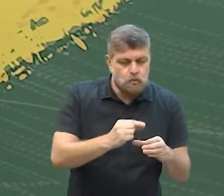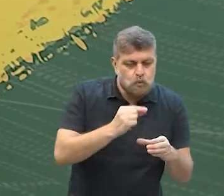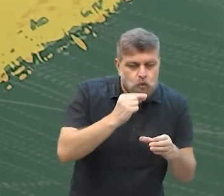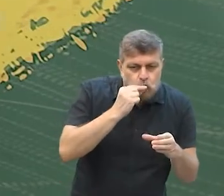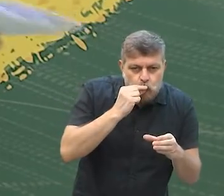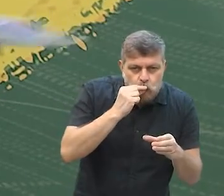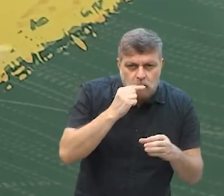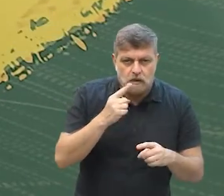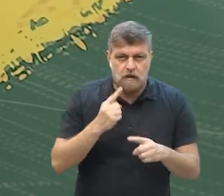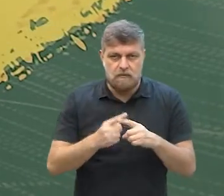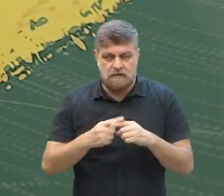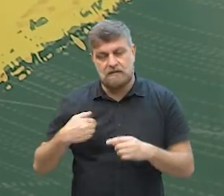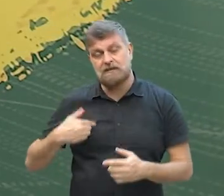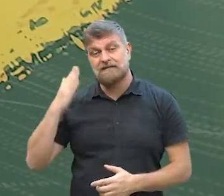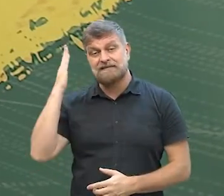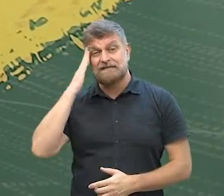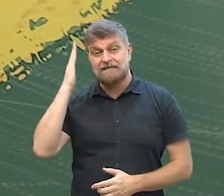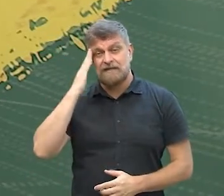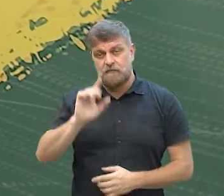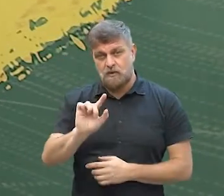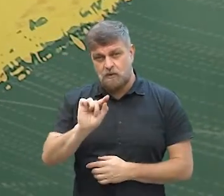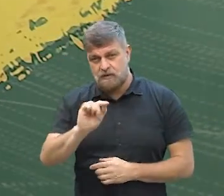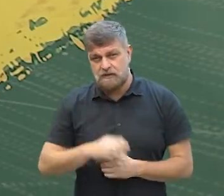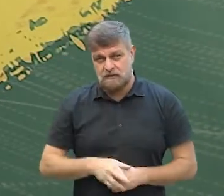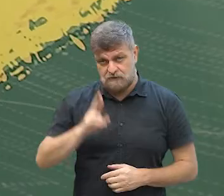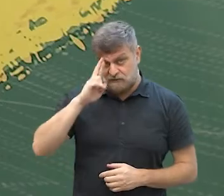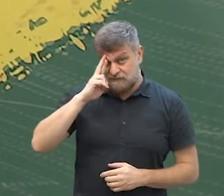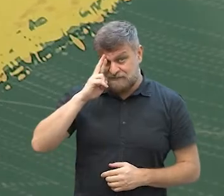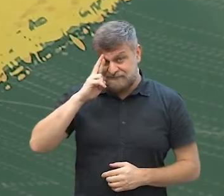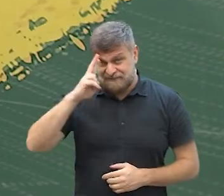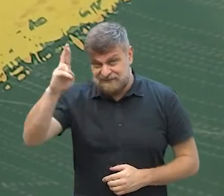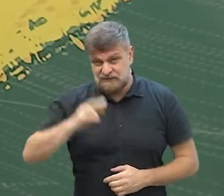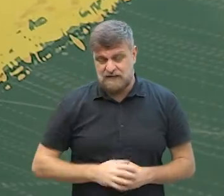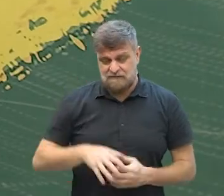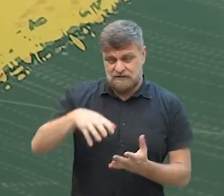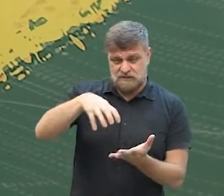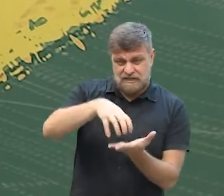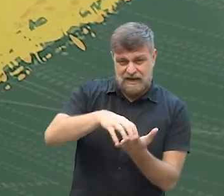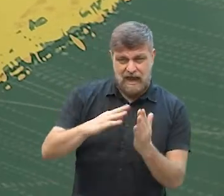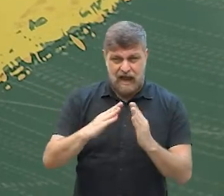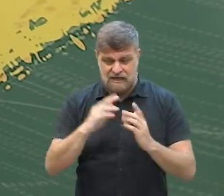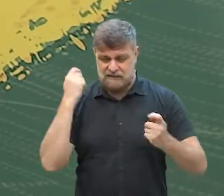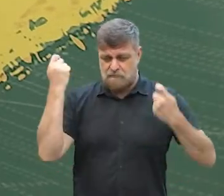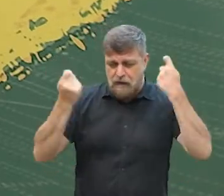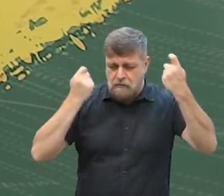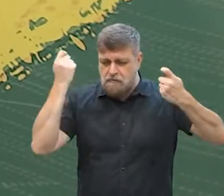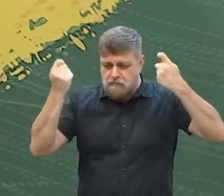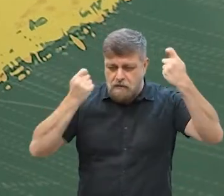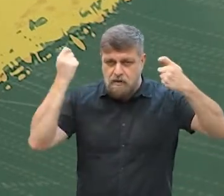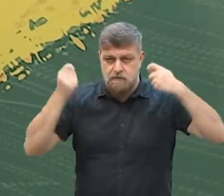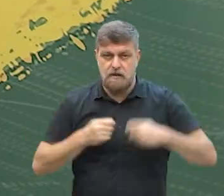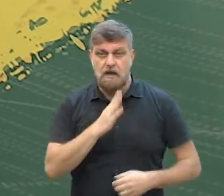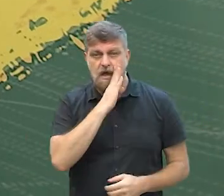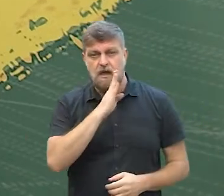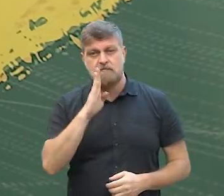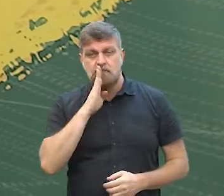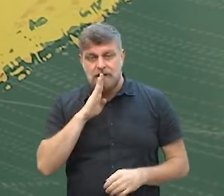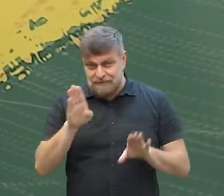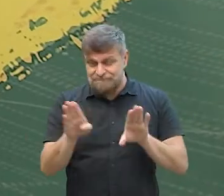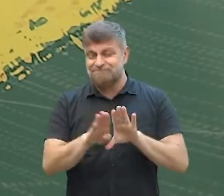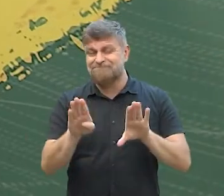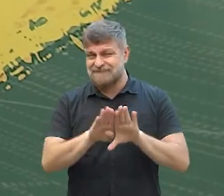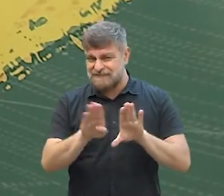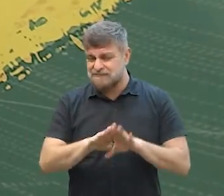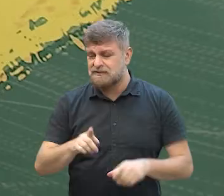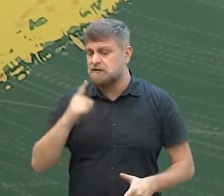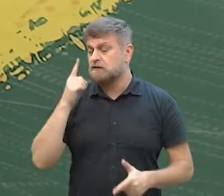porque evidentemente que para os donos de danceterias, né, baladas, bares, também